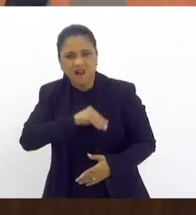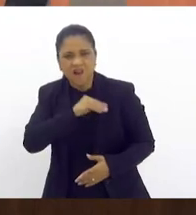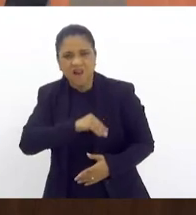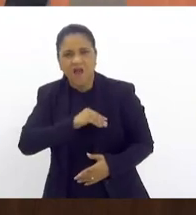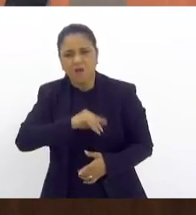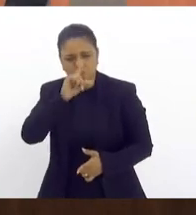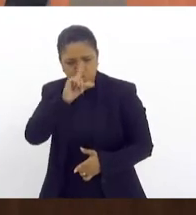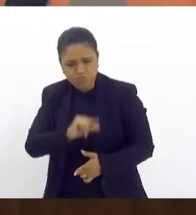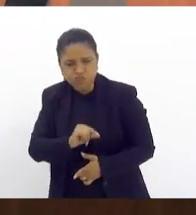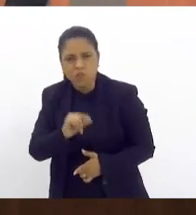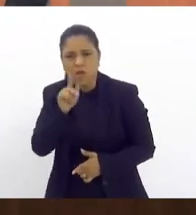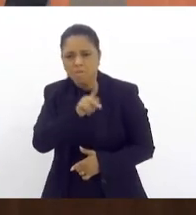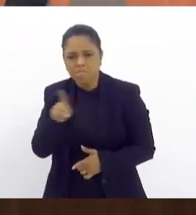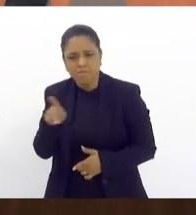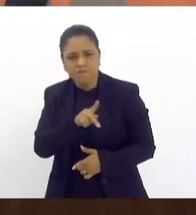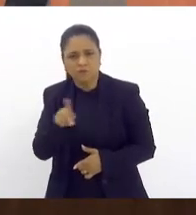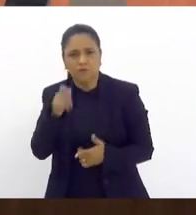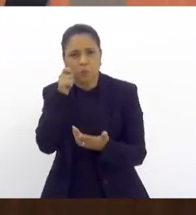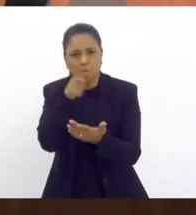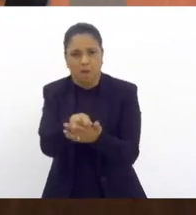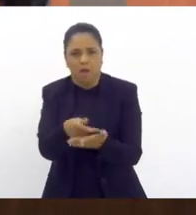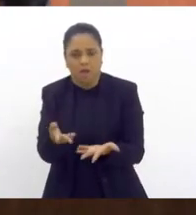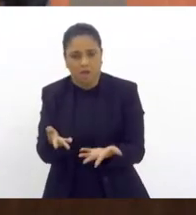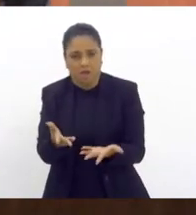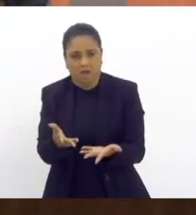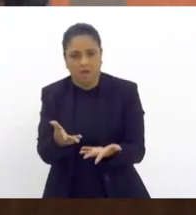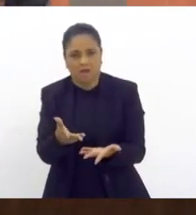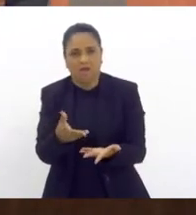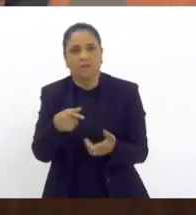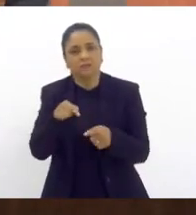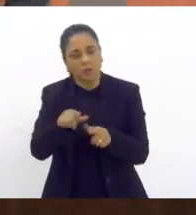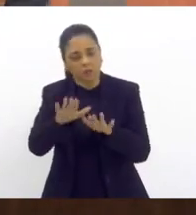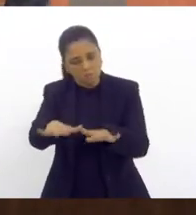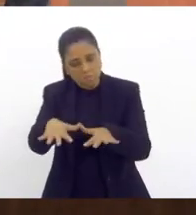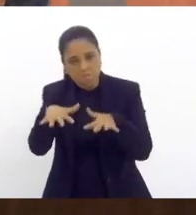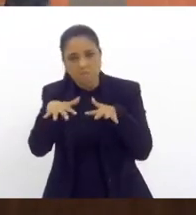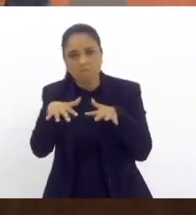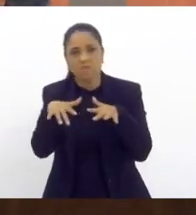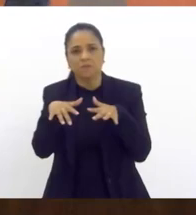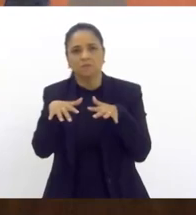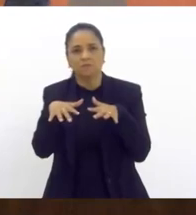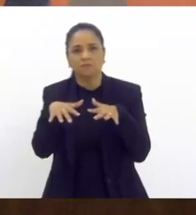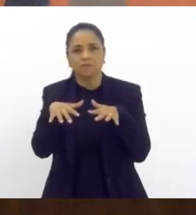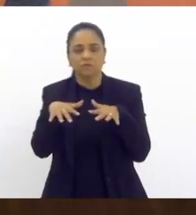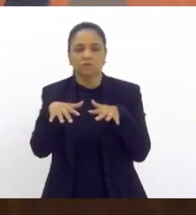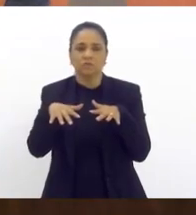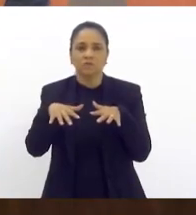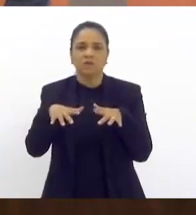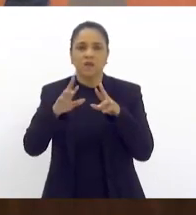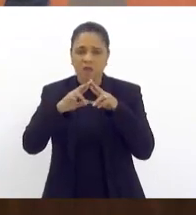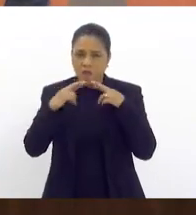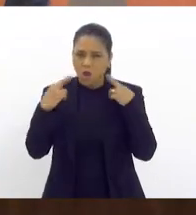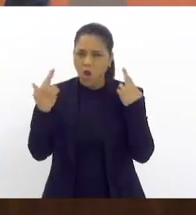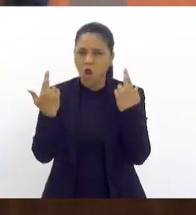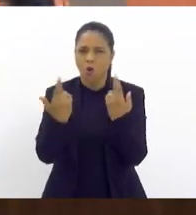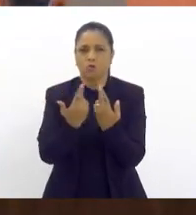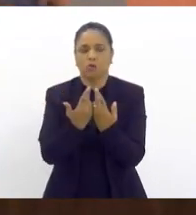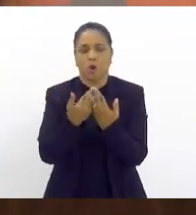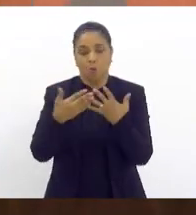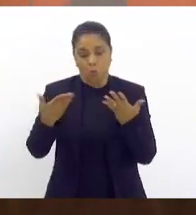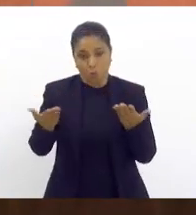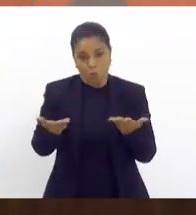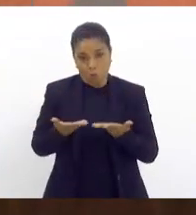pago aos professores em todos do Brasil Então a frente parlamentar vai ter nessa reunião Preparatória hoje